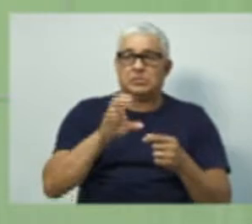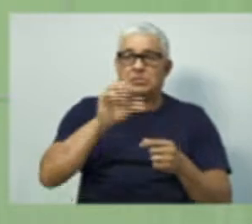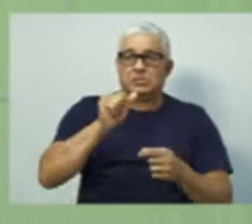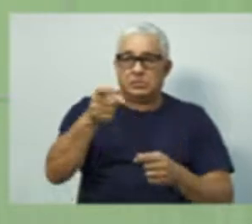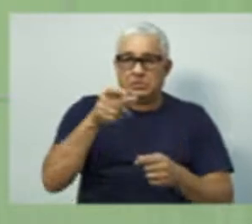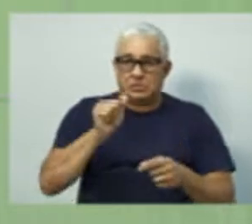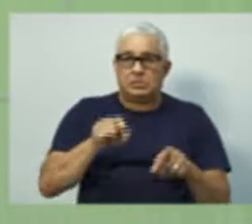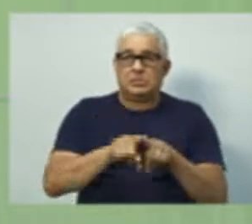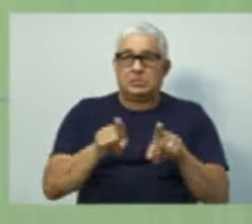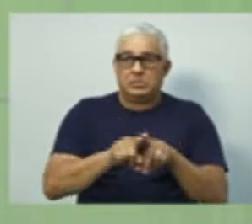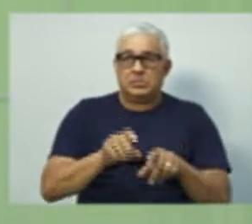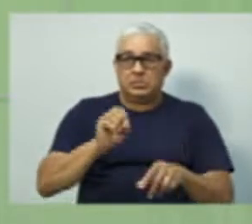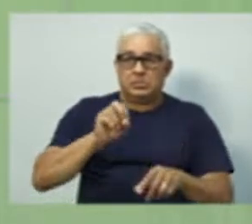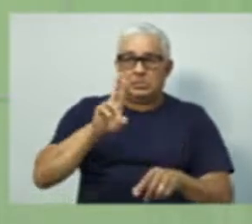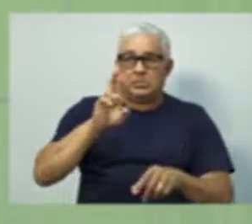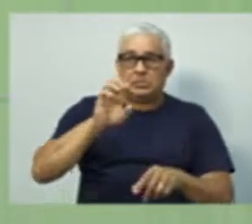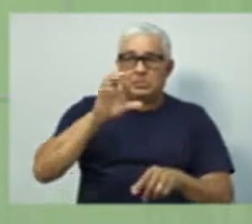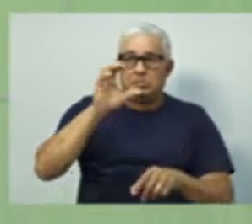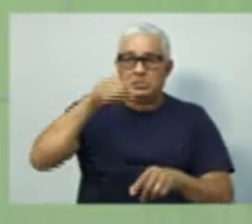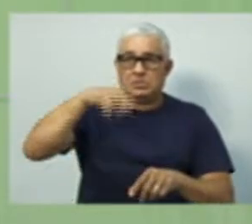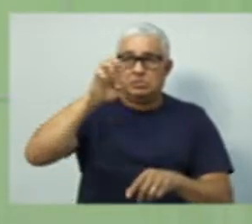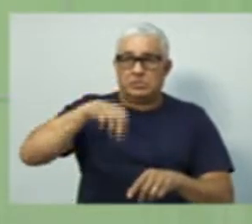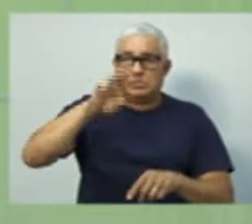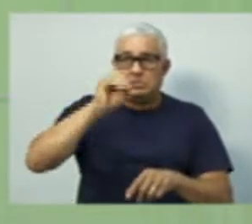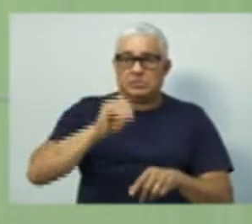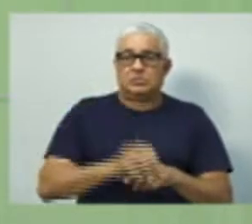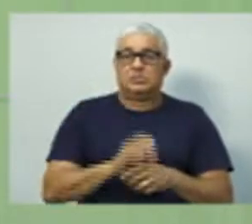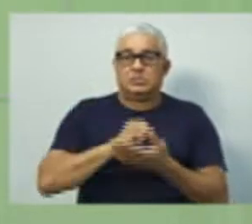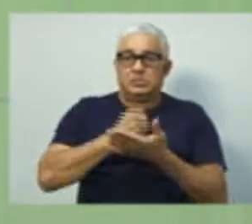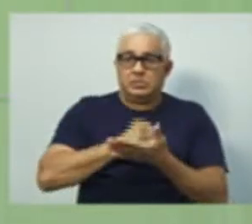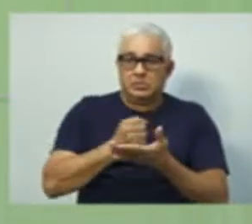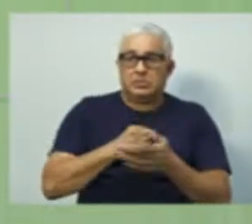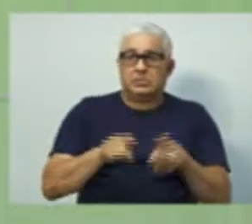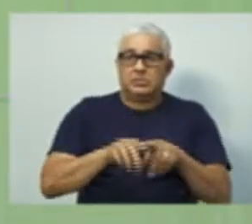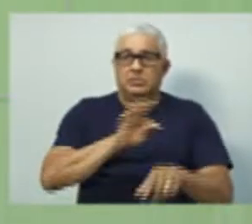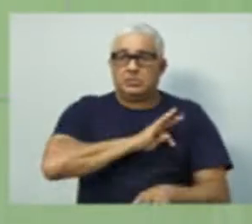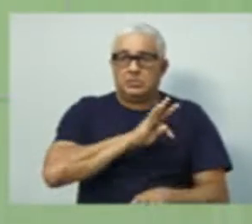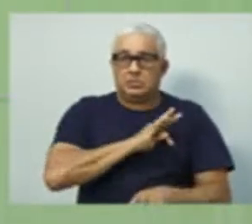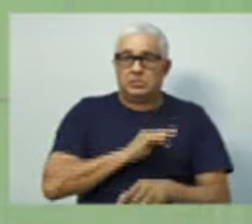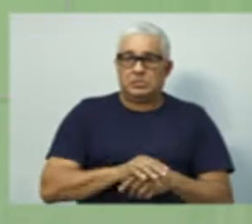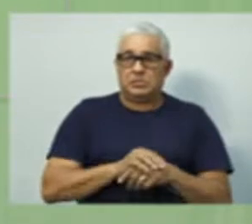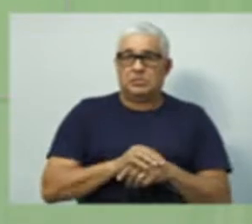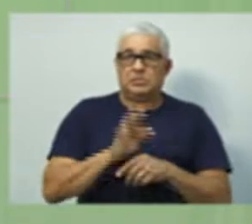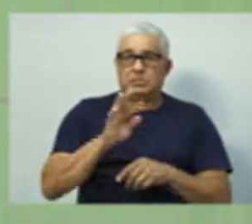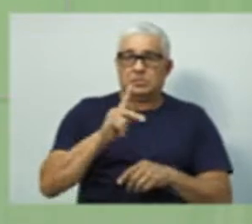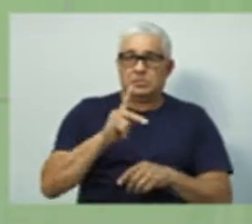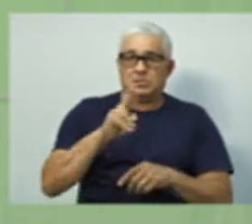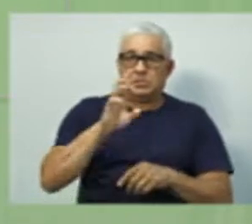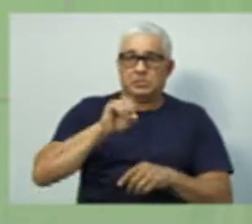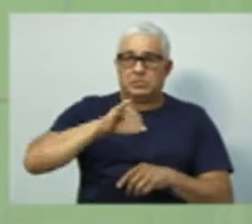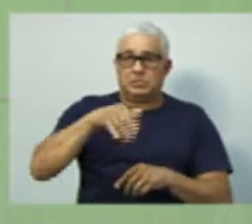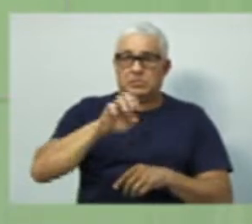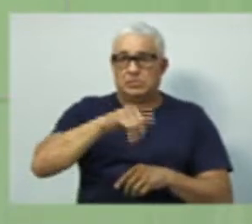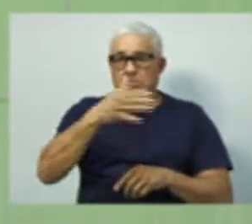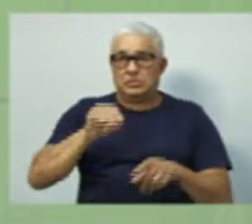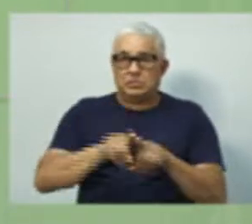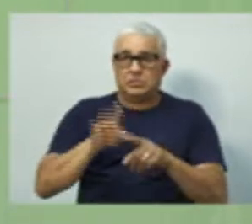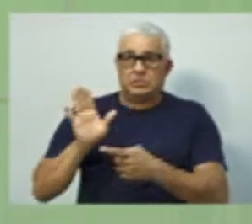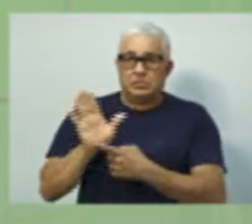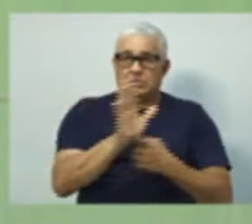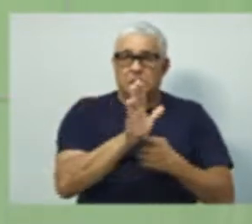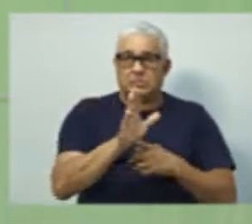orçamento de resultado, controle de orçamentário, técnicas de projeção, demonstrações